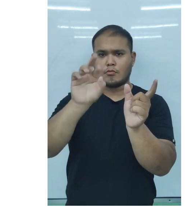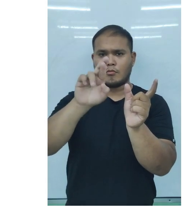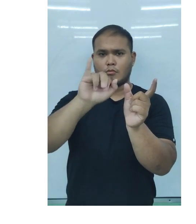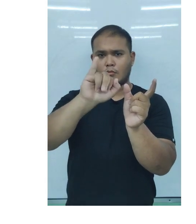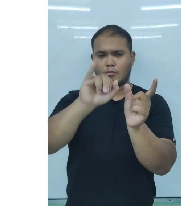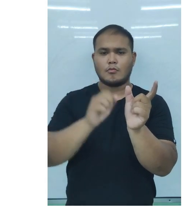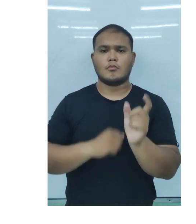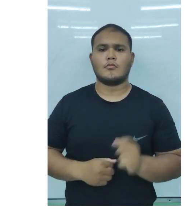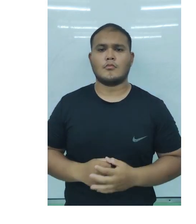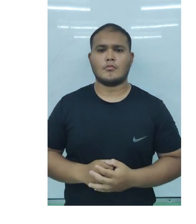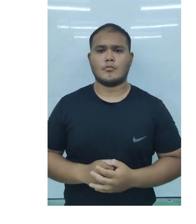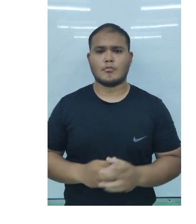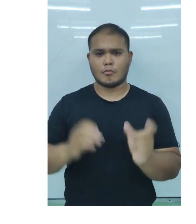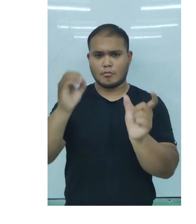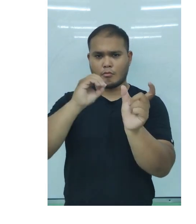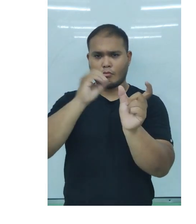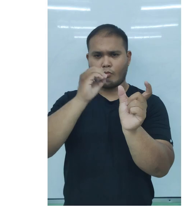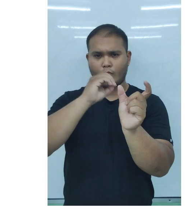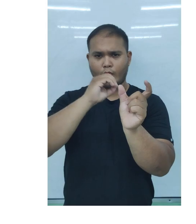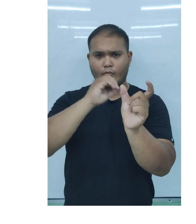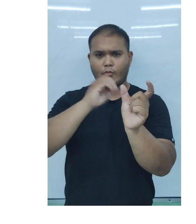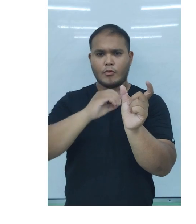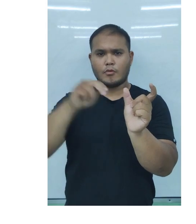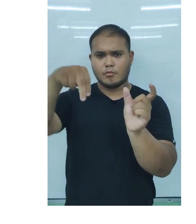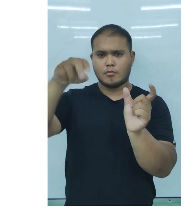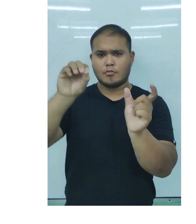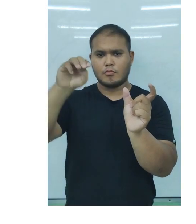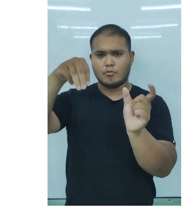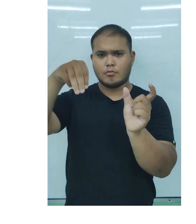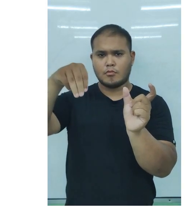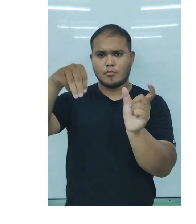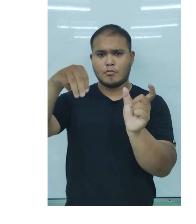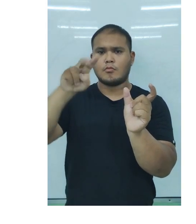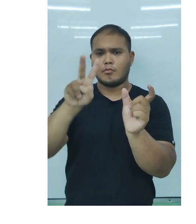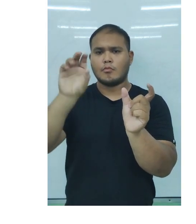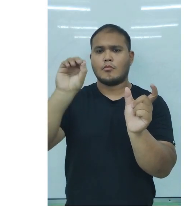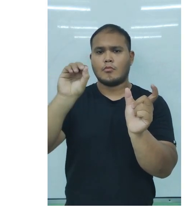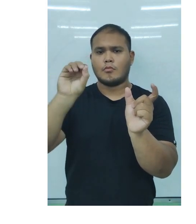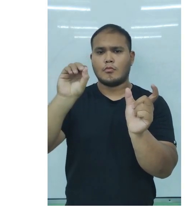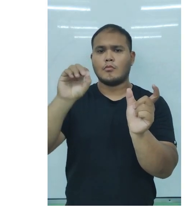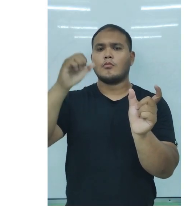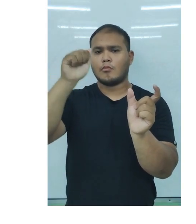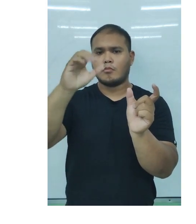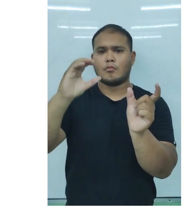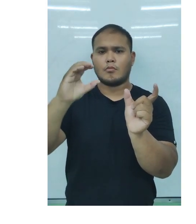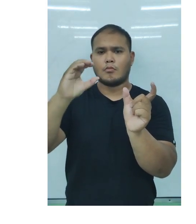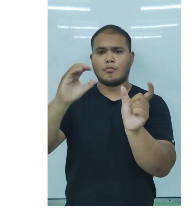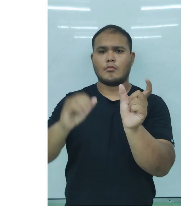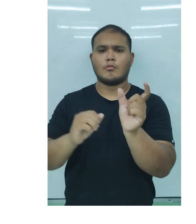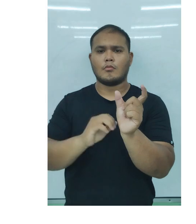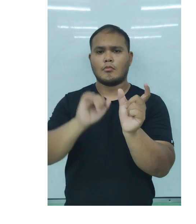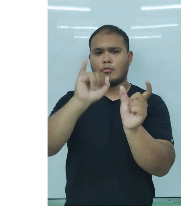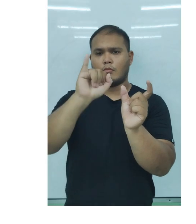no nominativo, vocativo e acusativo, pulcrius.